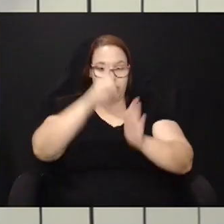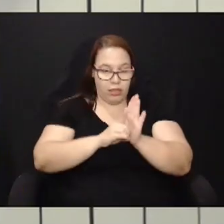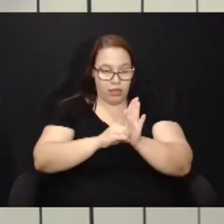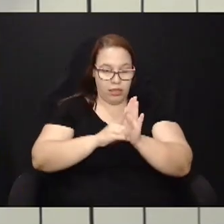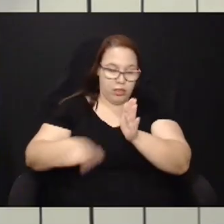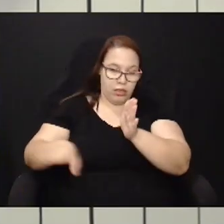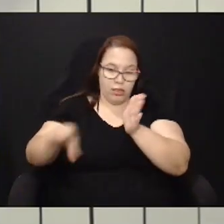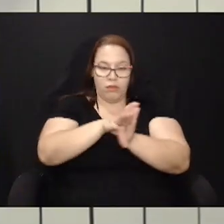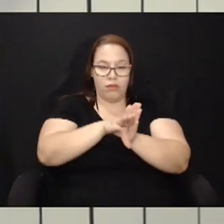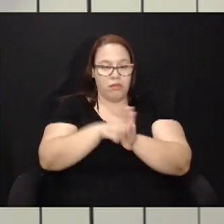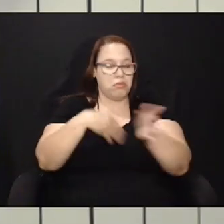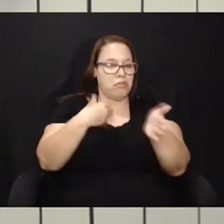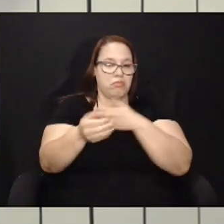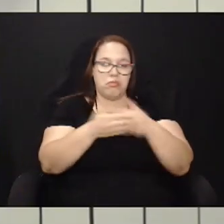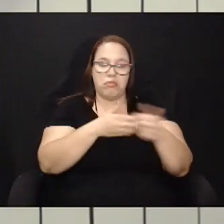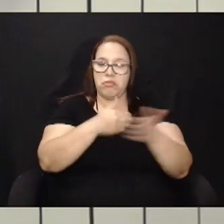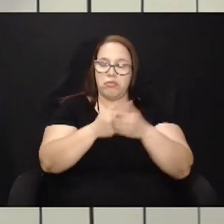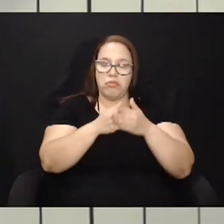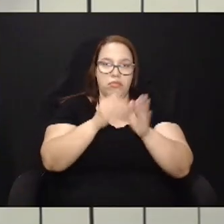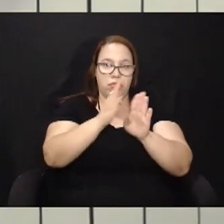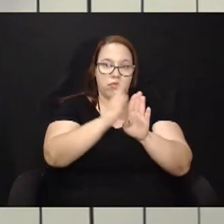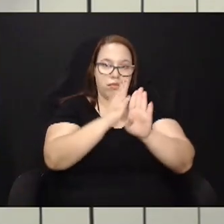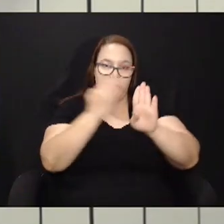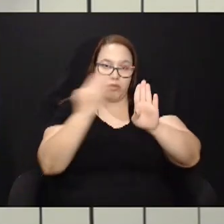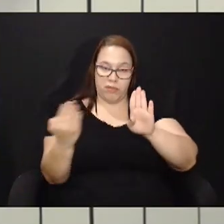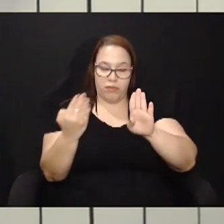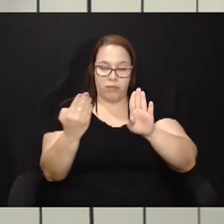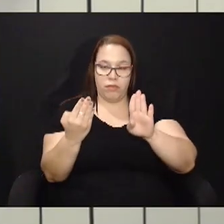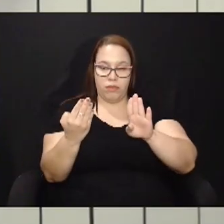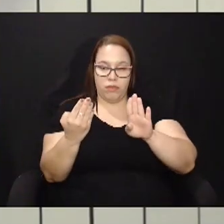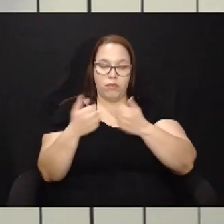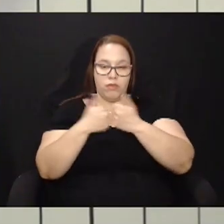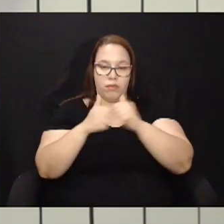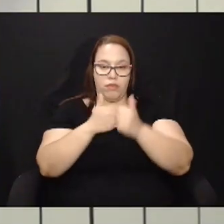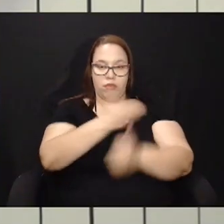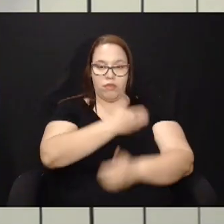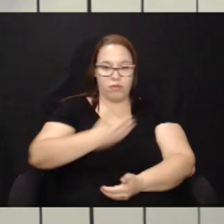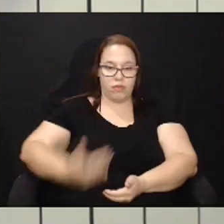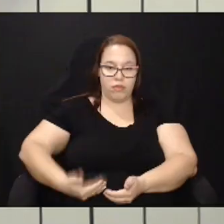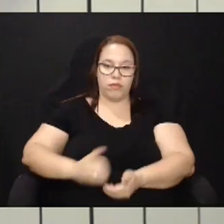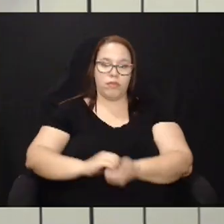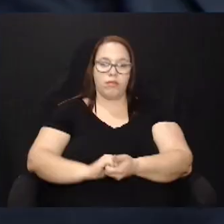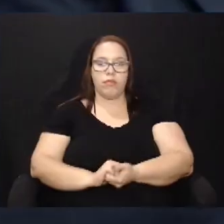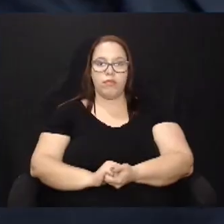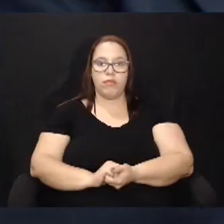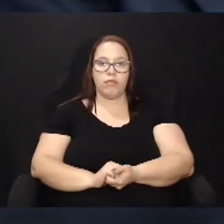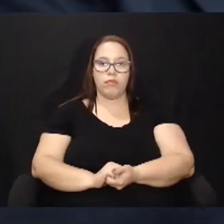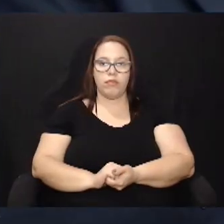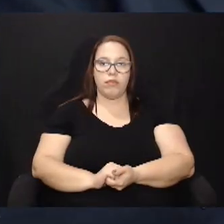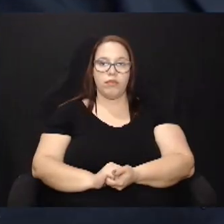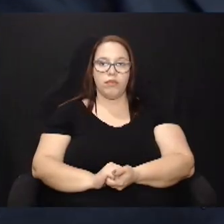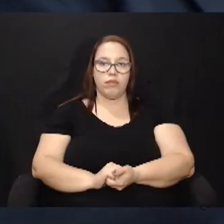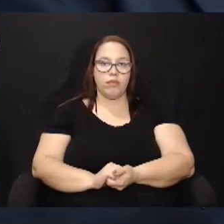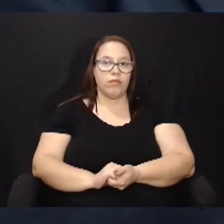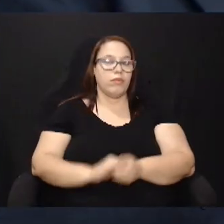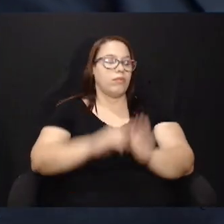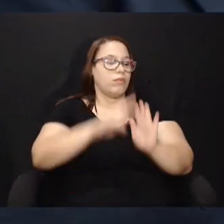qualquer porta e a gratuidade no transporte coletivo. No requerimento